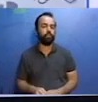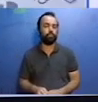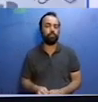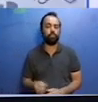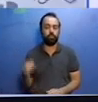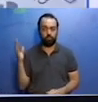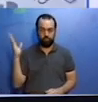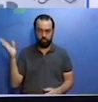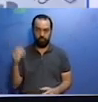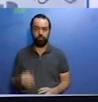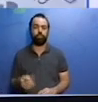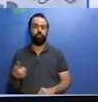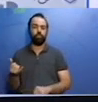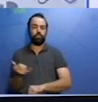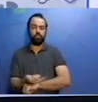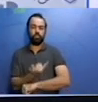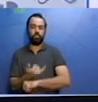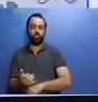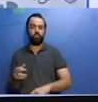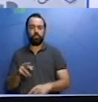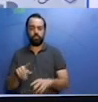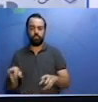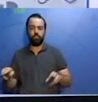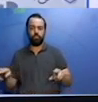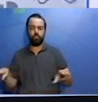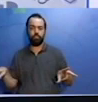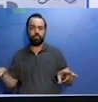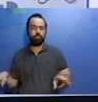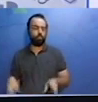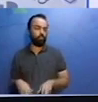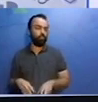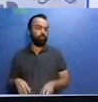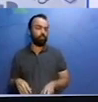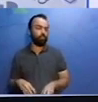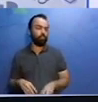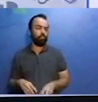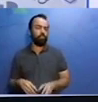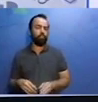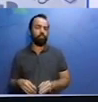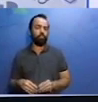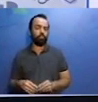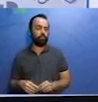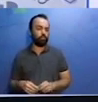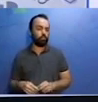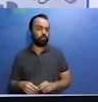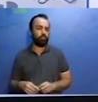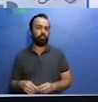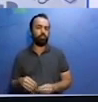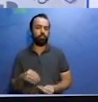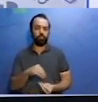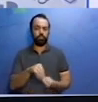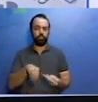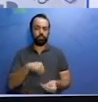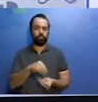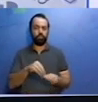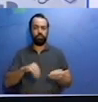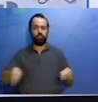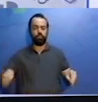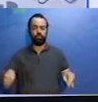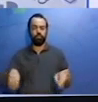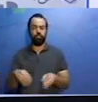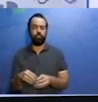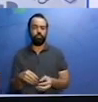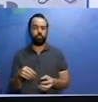Essa é uma outra técnica, que é a fusão fracionada do enxofre misturado com areia, que são dois